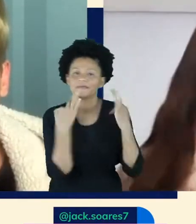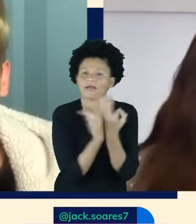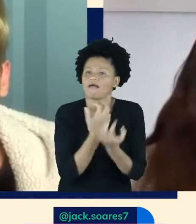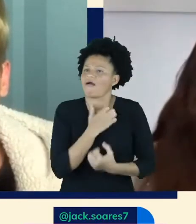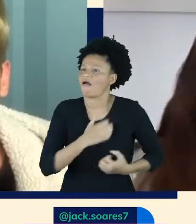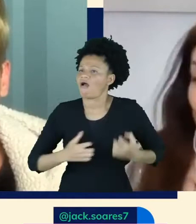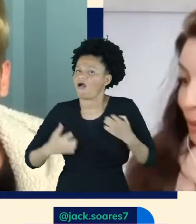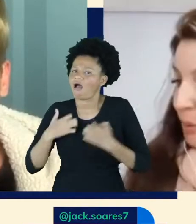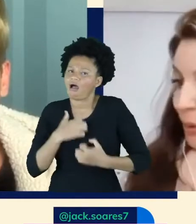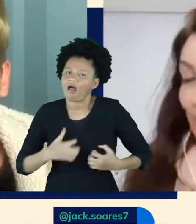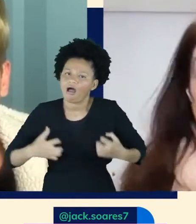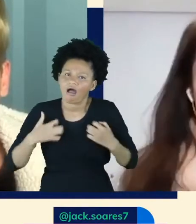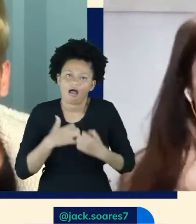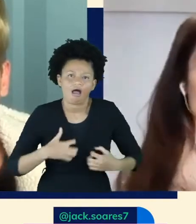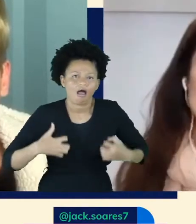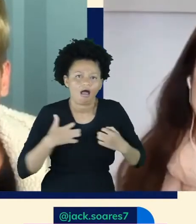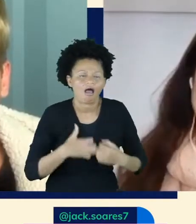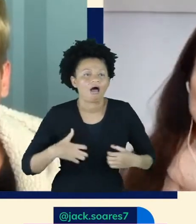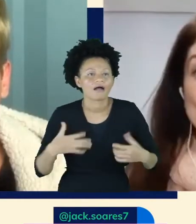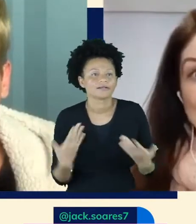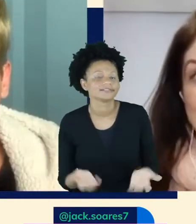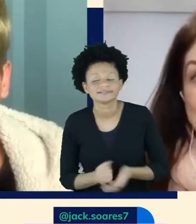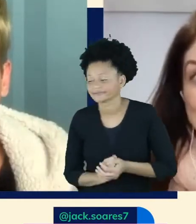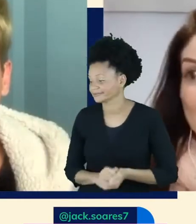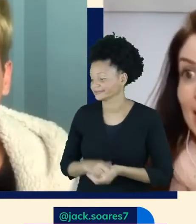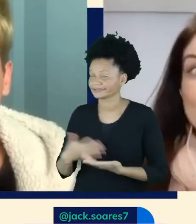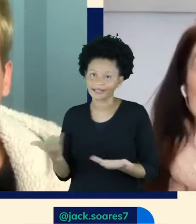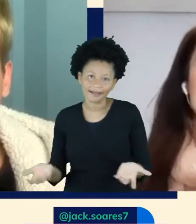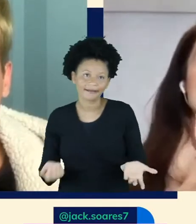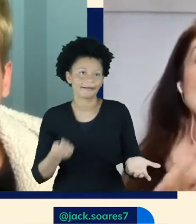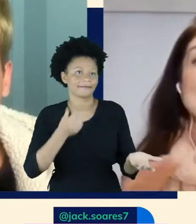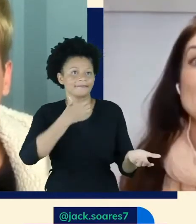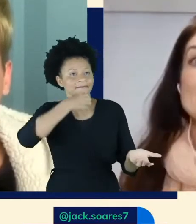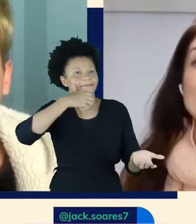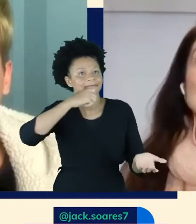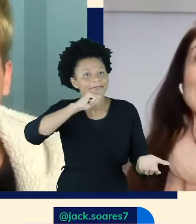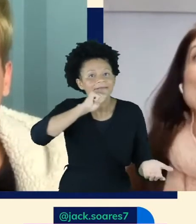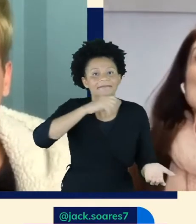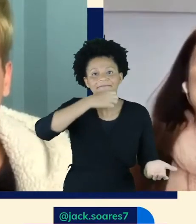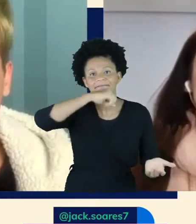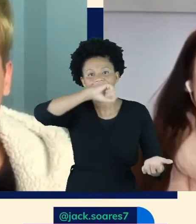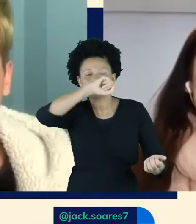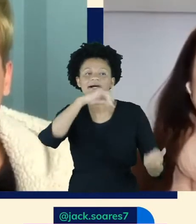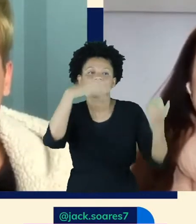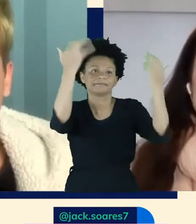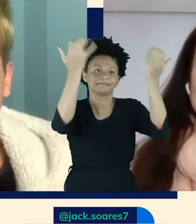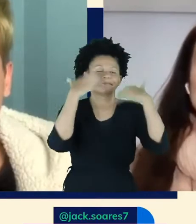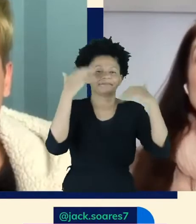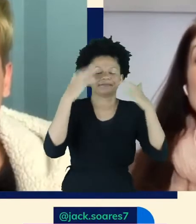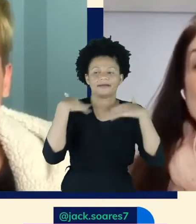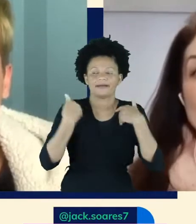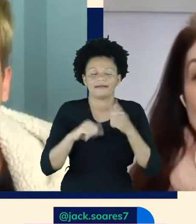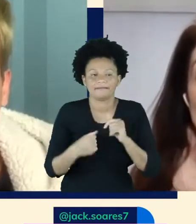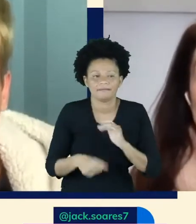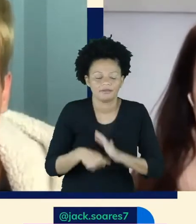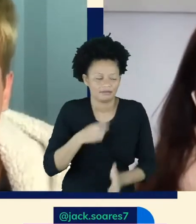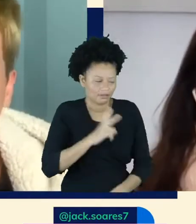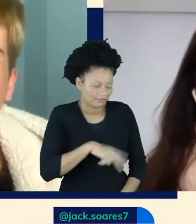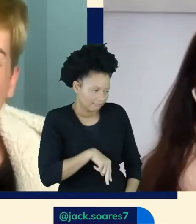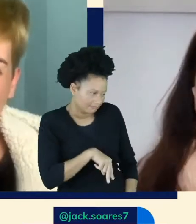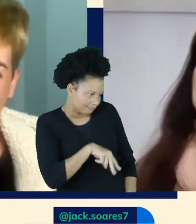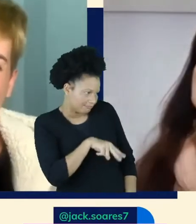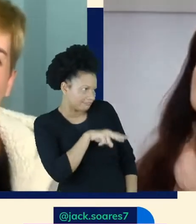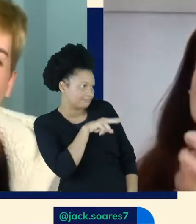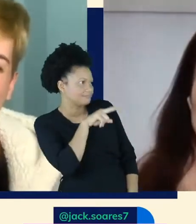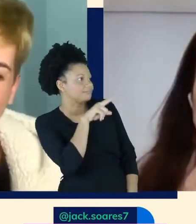que estava todo mundo tomando banho, principalmente o pai, e que foi a primeira vez que a criança olhou para cima e quis pegar no pênis do